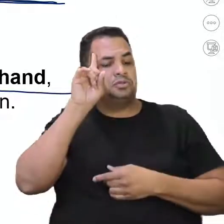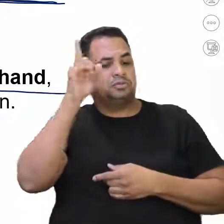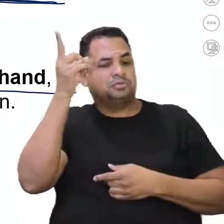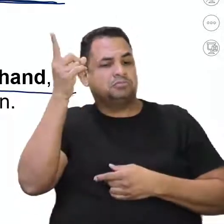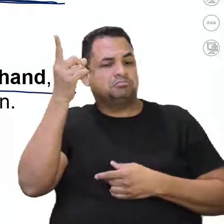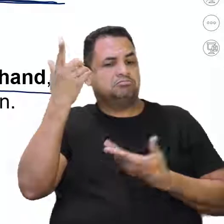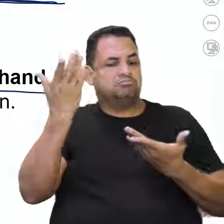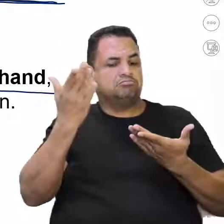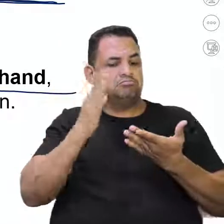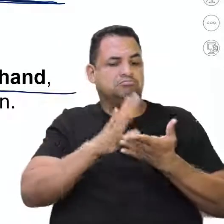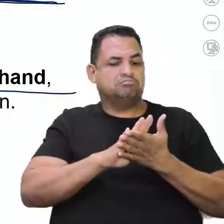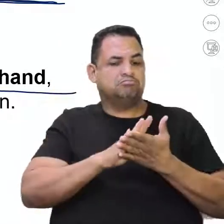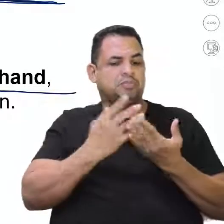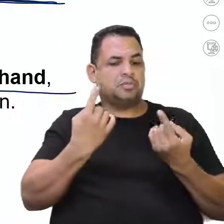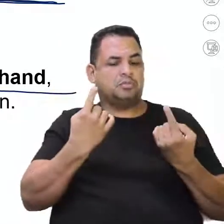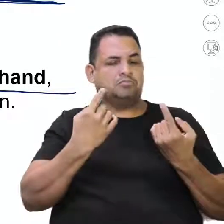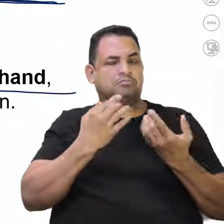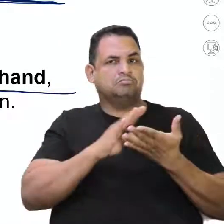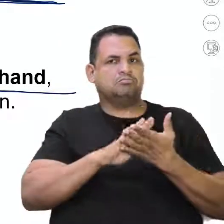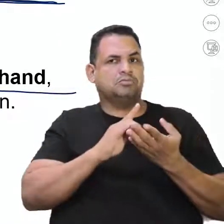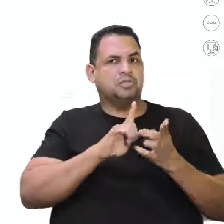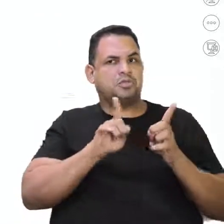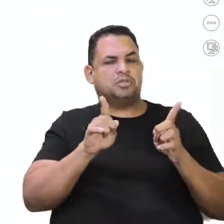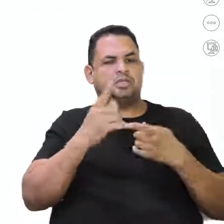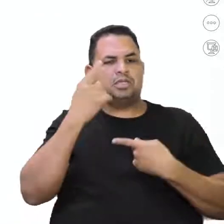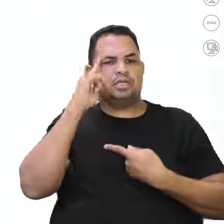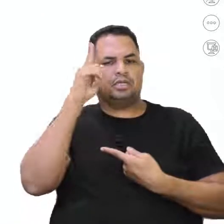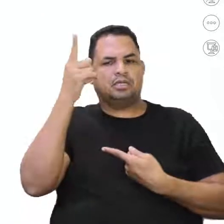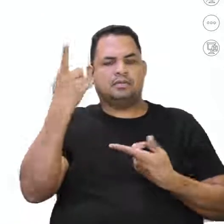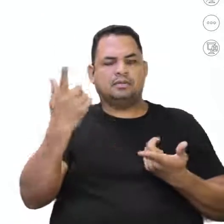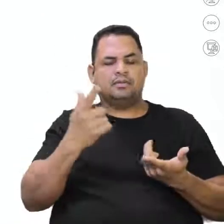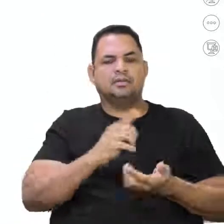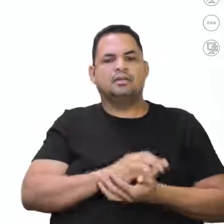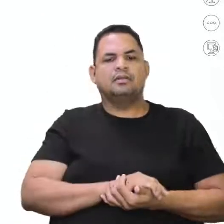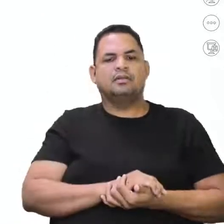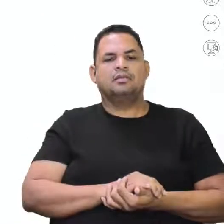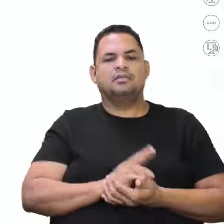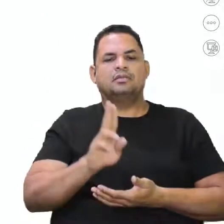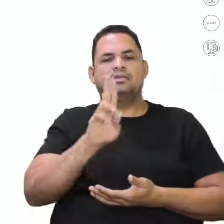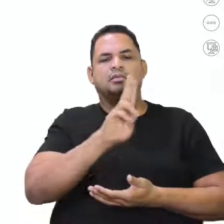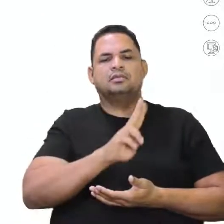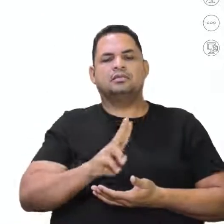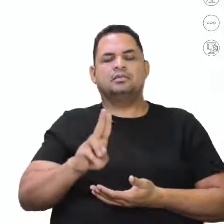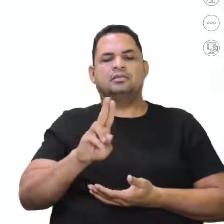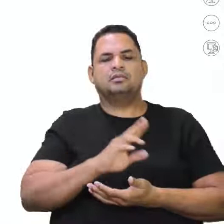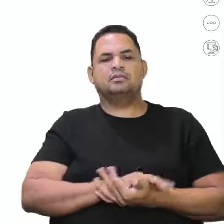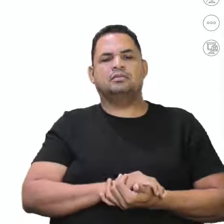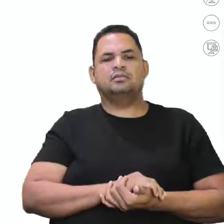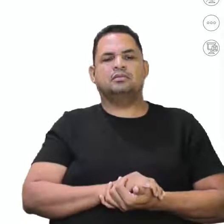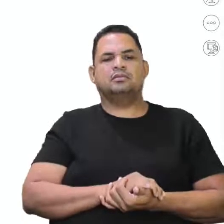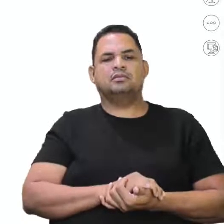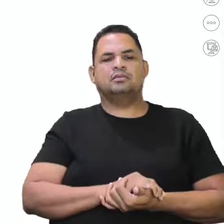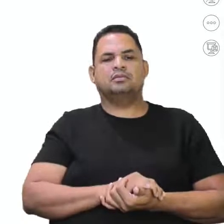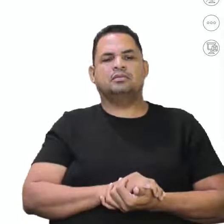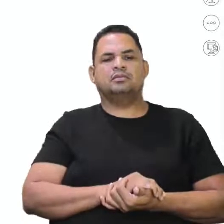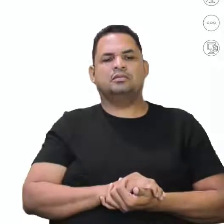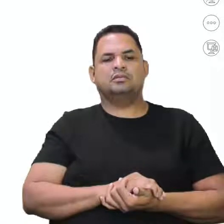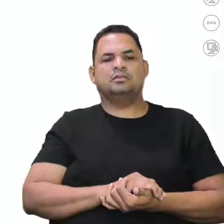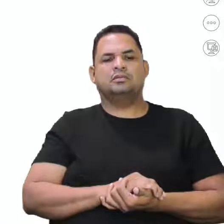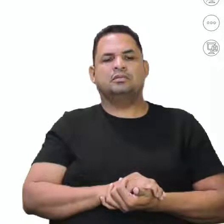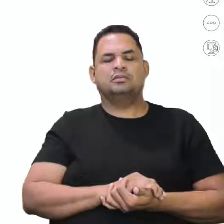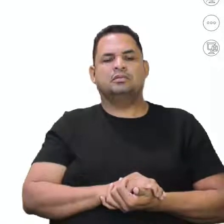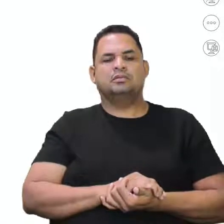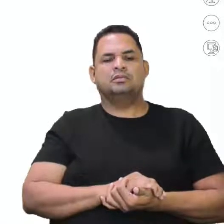uma questão de aspecto constrativo. Então aqui eu vou usar exatamente o on the